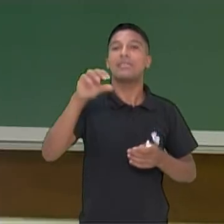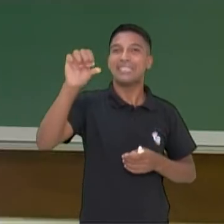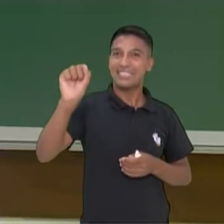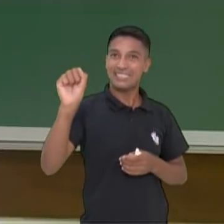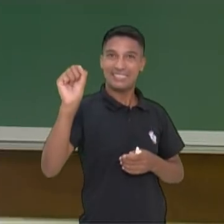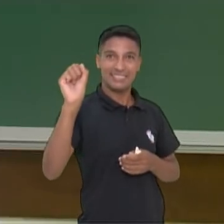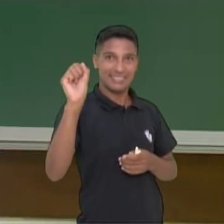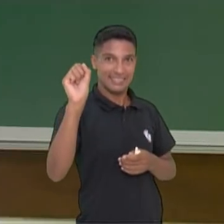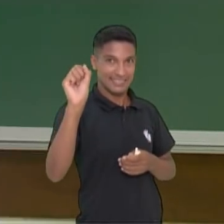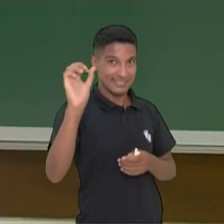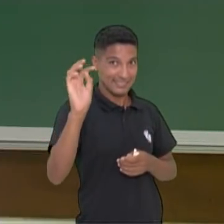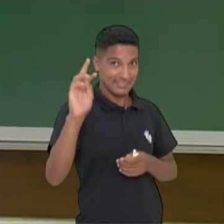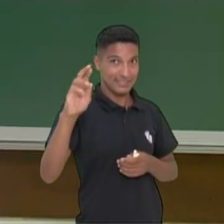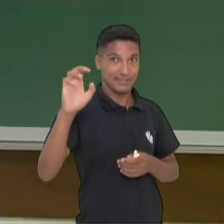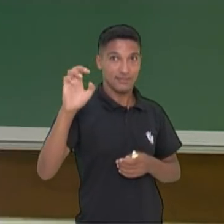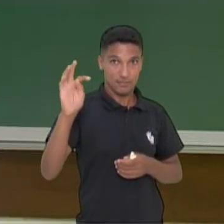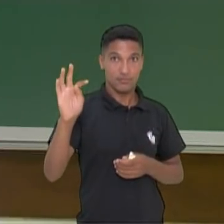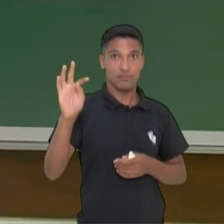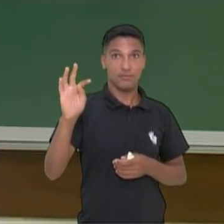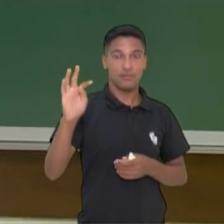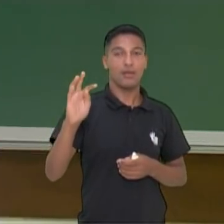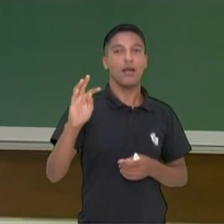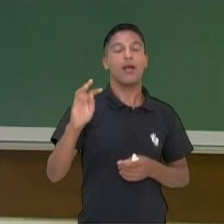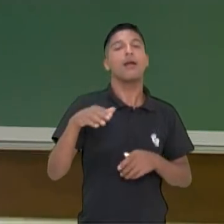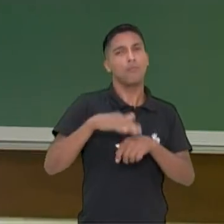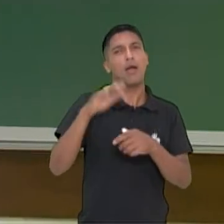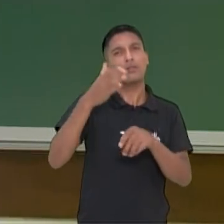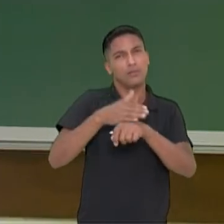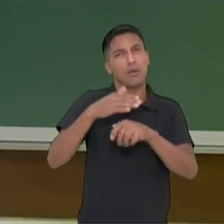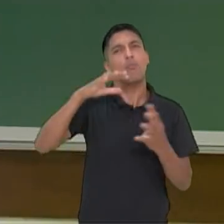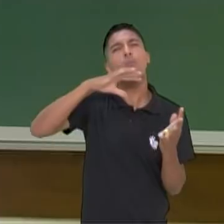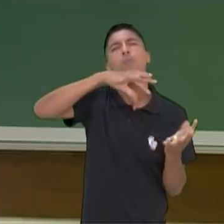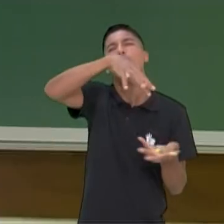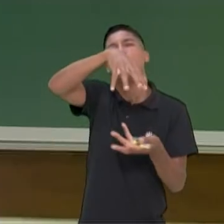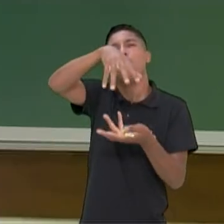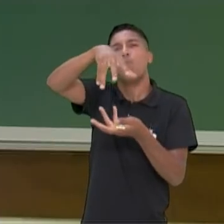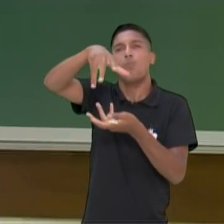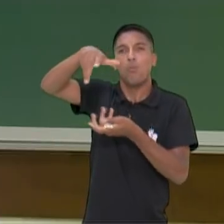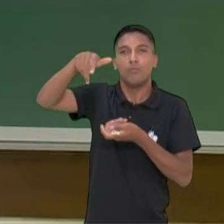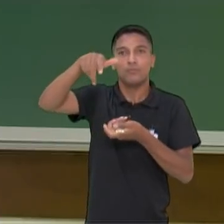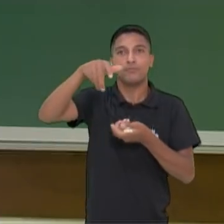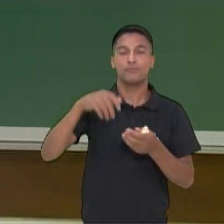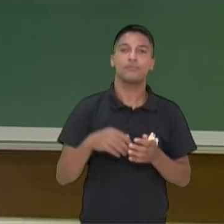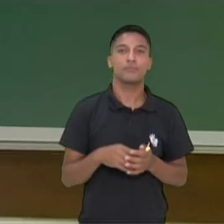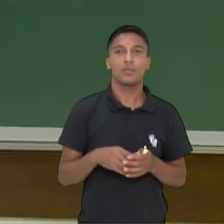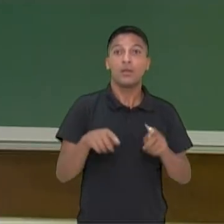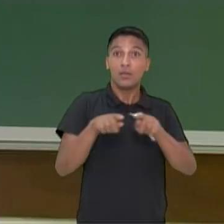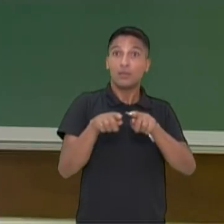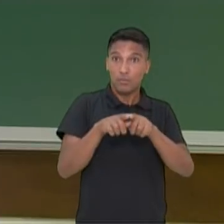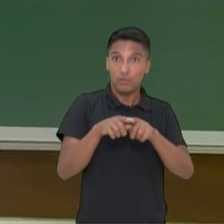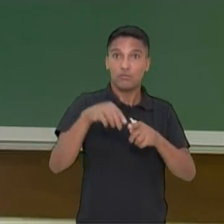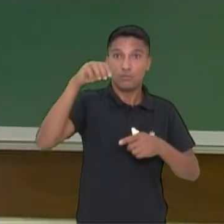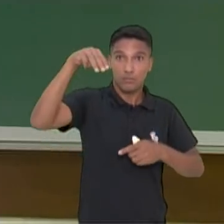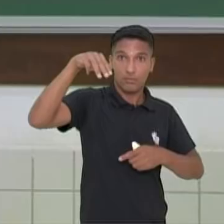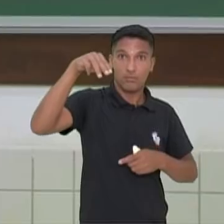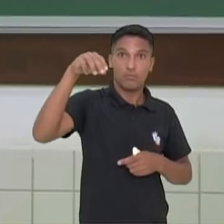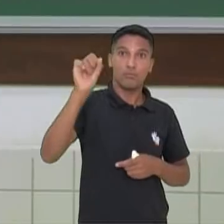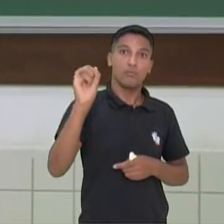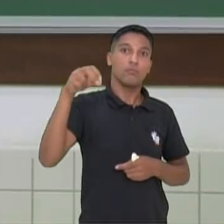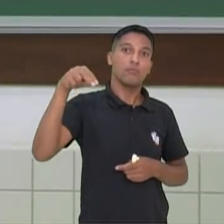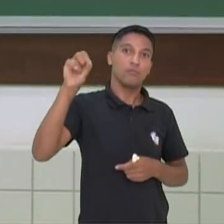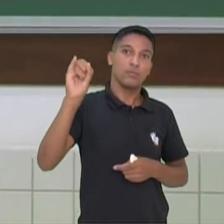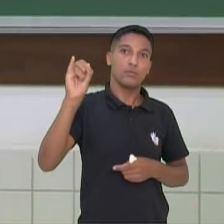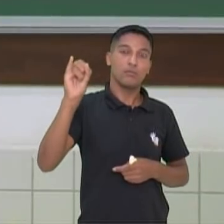no mundo, né, com os seus obstáculos urbanos. E ainda a mini rampa, né? A mini rampa surge aí como uma